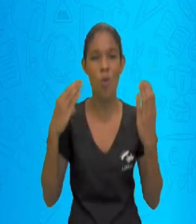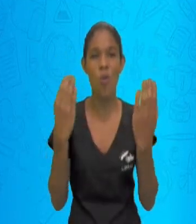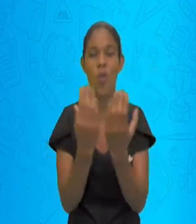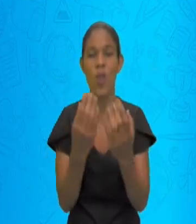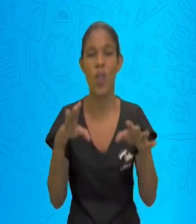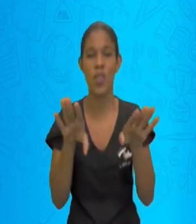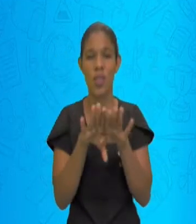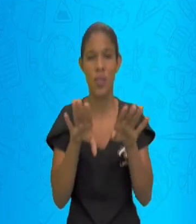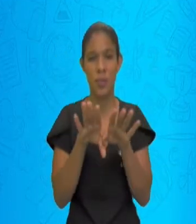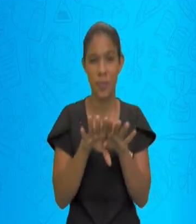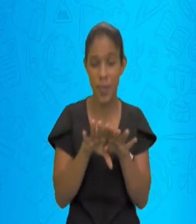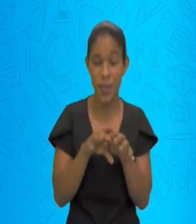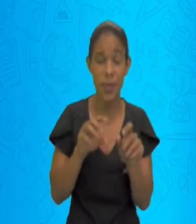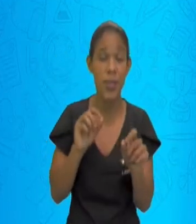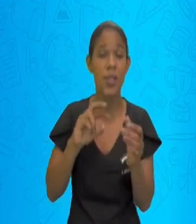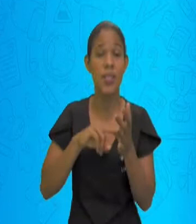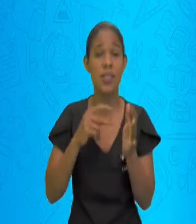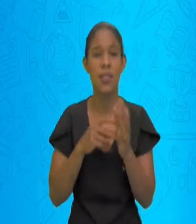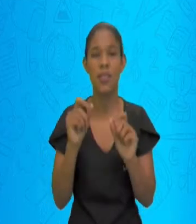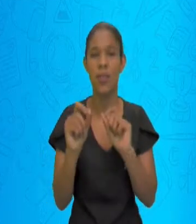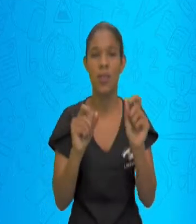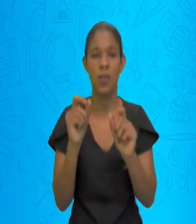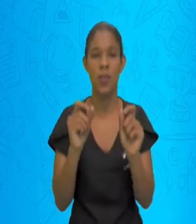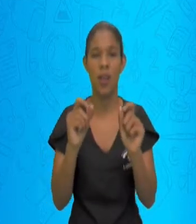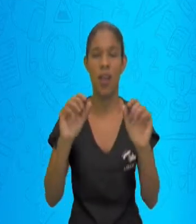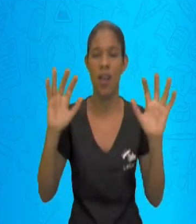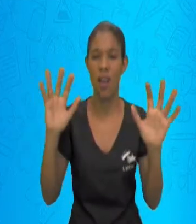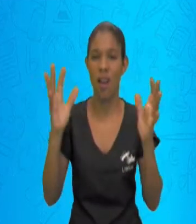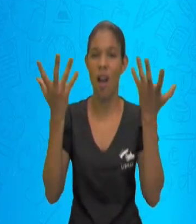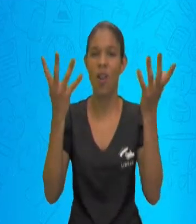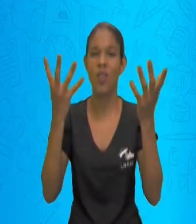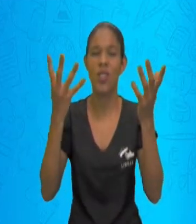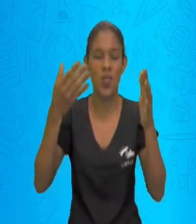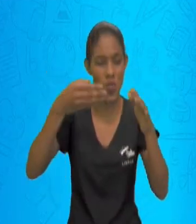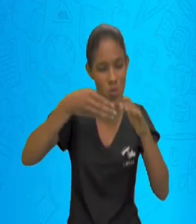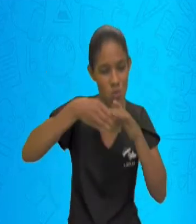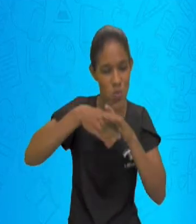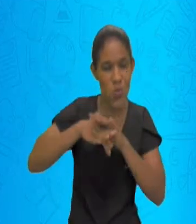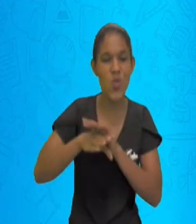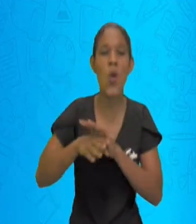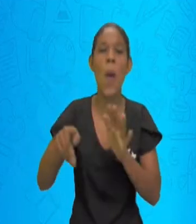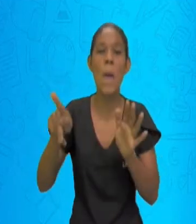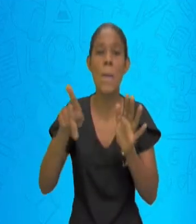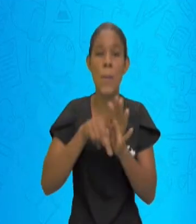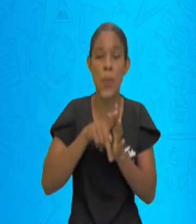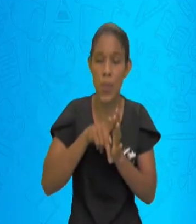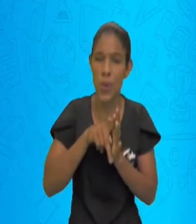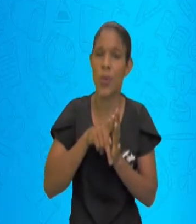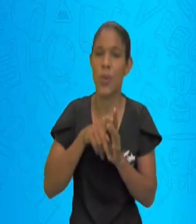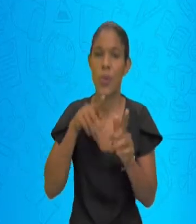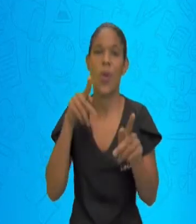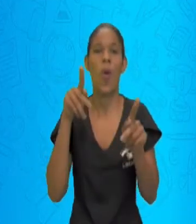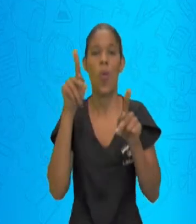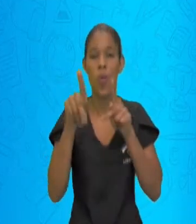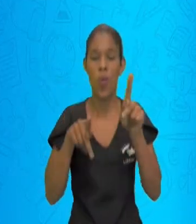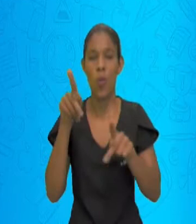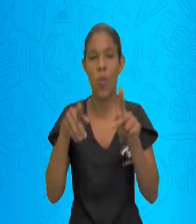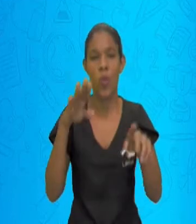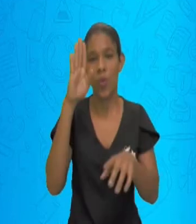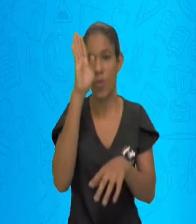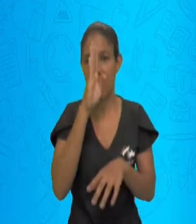grande representação artística do nosso povo. E dessas manifestações nós iremos trabalhar 3